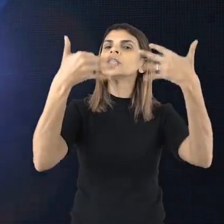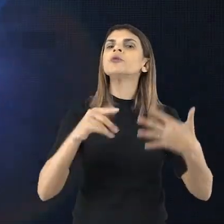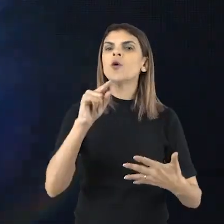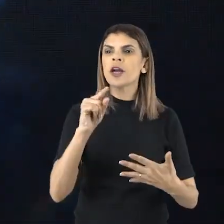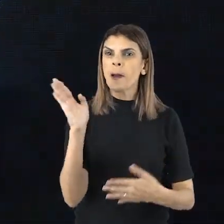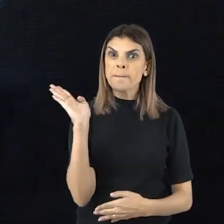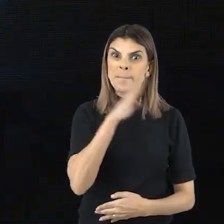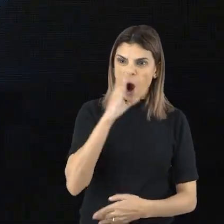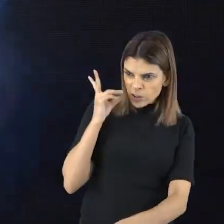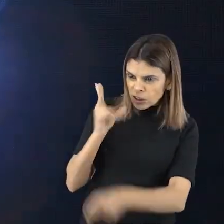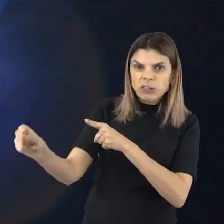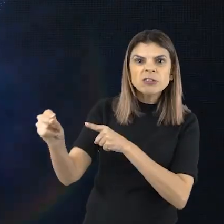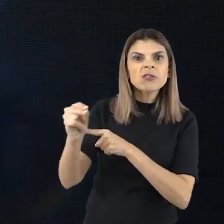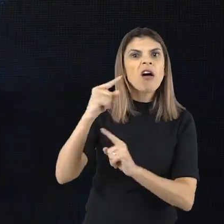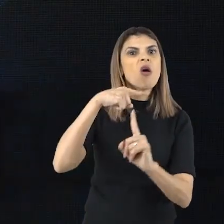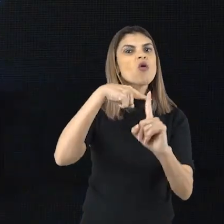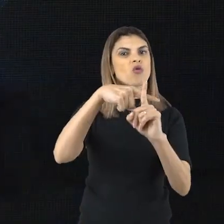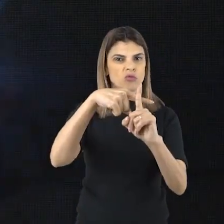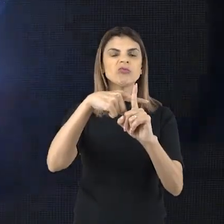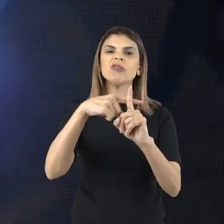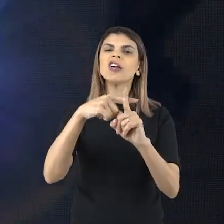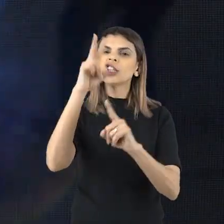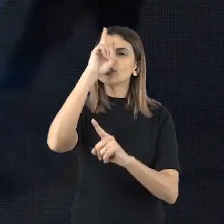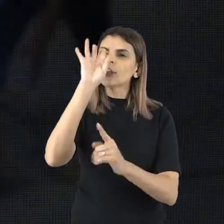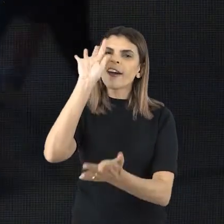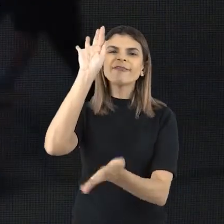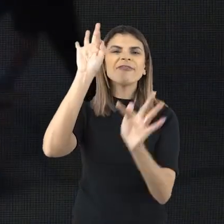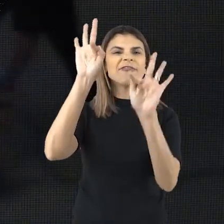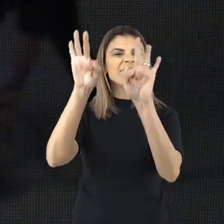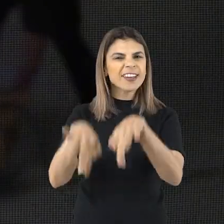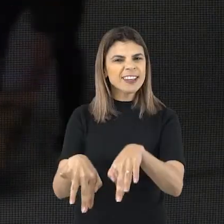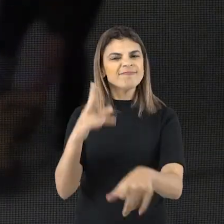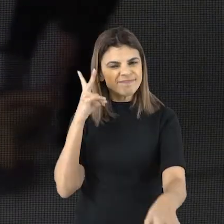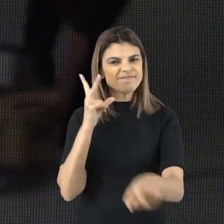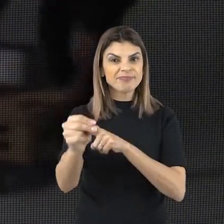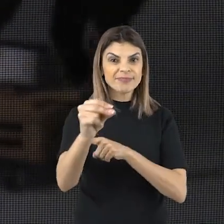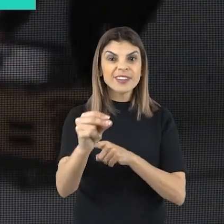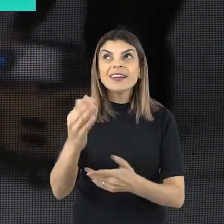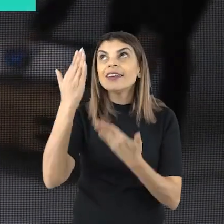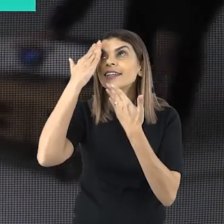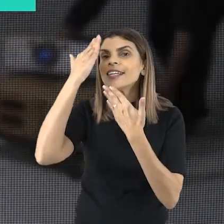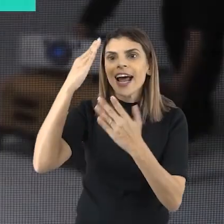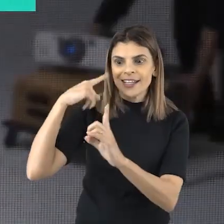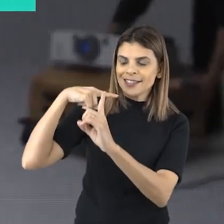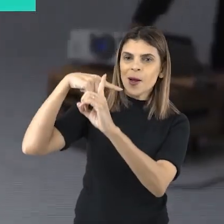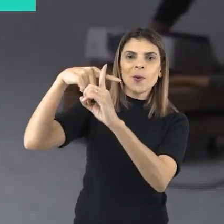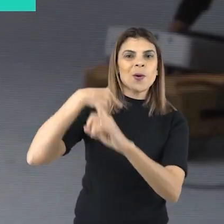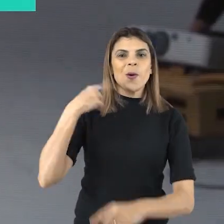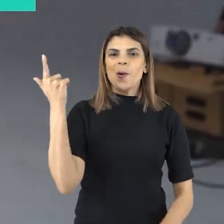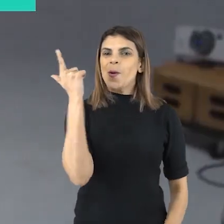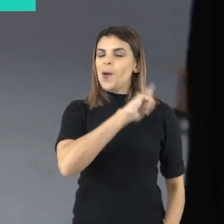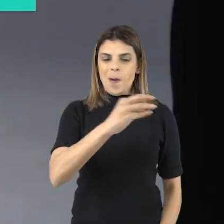derrotados. E a ressurreição nos diz que a história finalmente termina bem. Graças à cruz, o salário do pecado foi